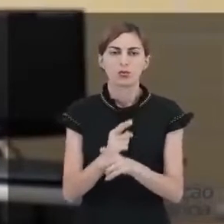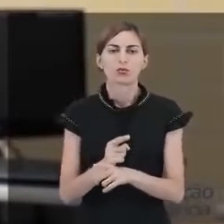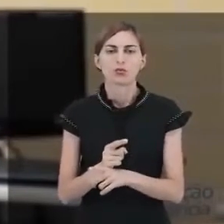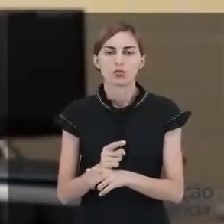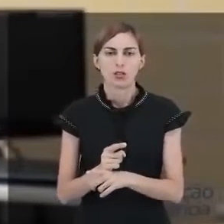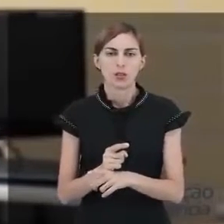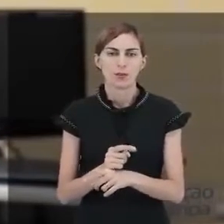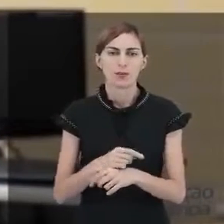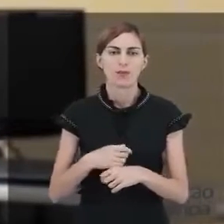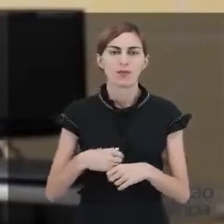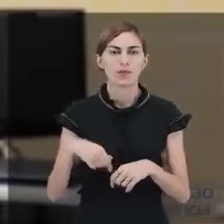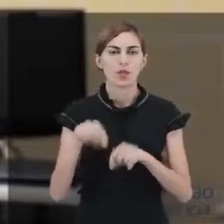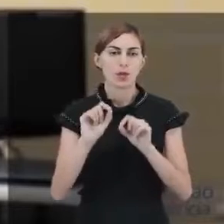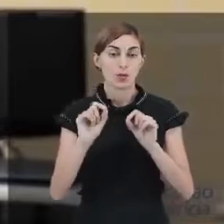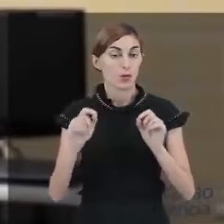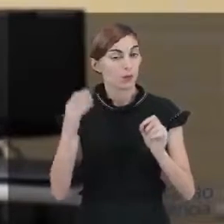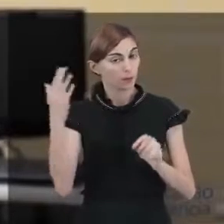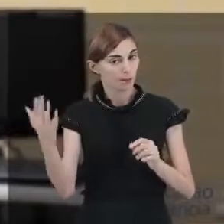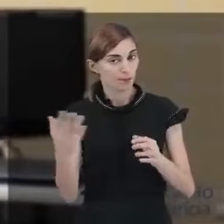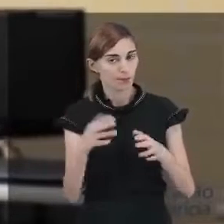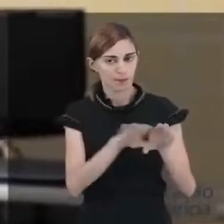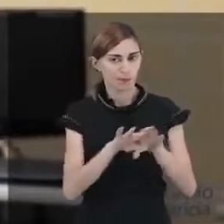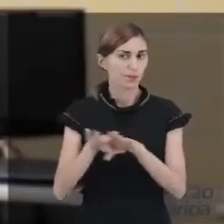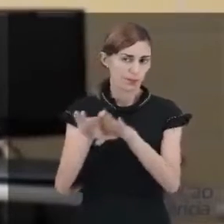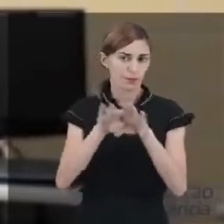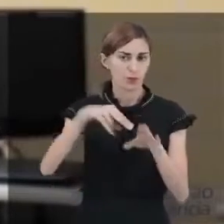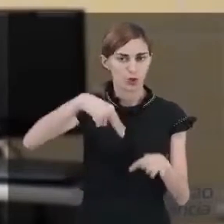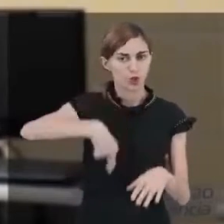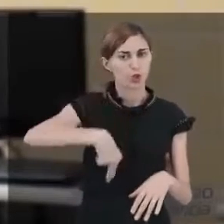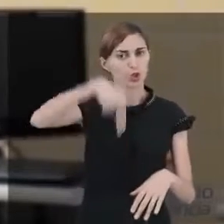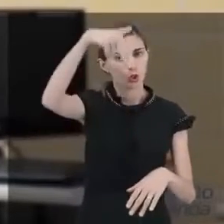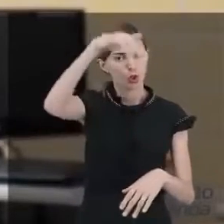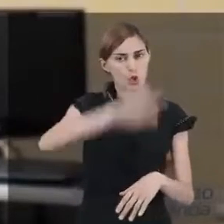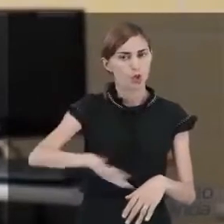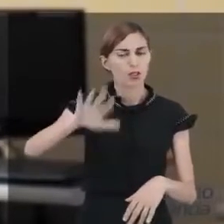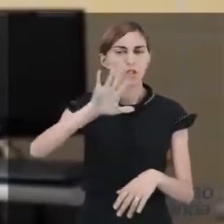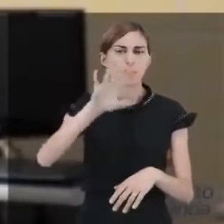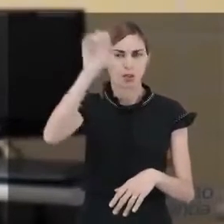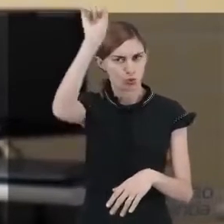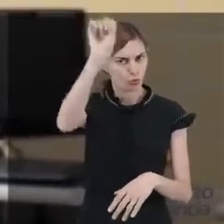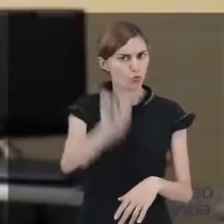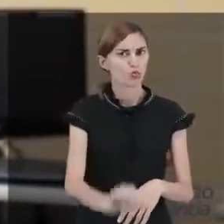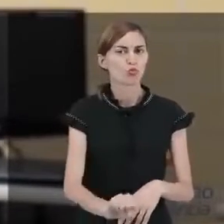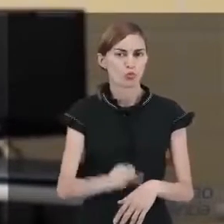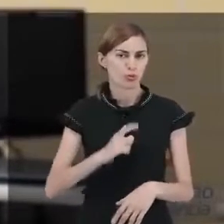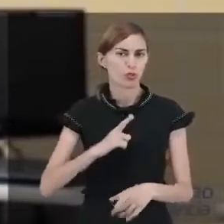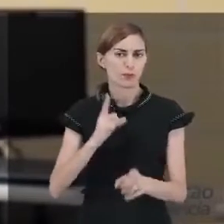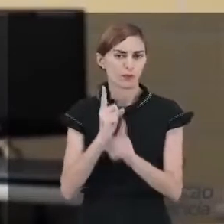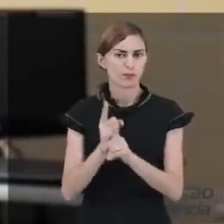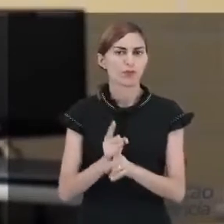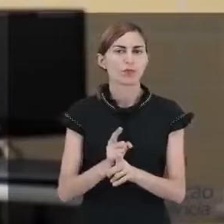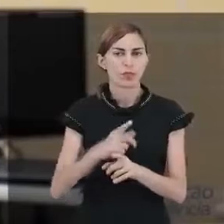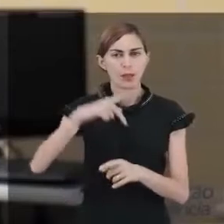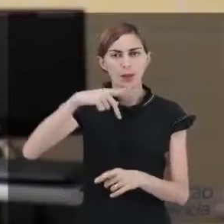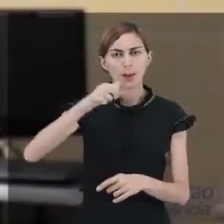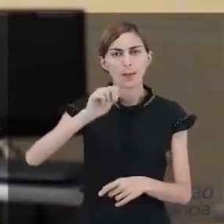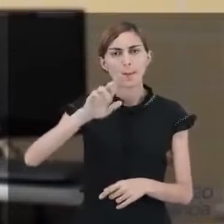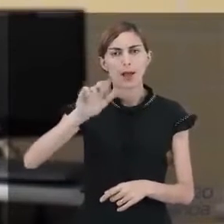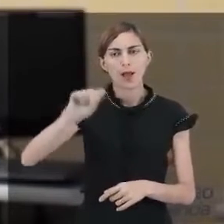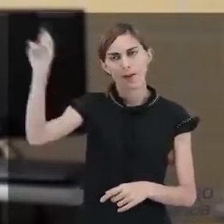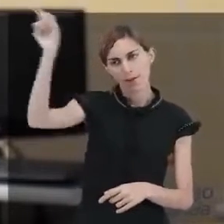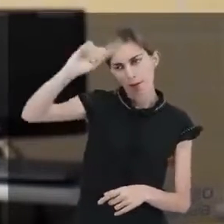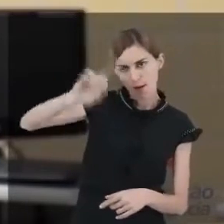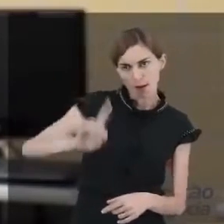é um fator muito comum, no Nordeste muito, mas no Sul é mais comum, é a questão dos para-raios, sistema de